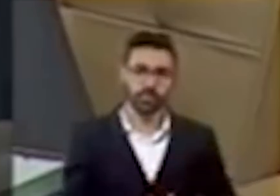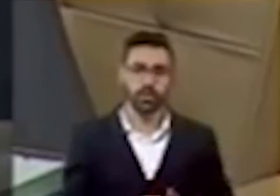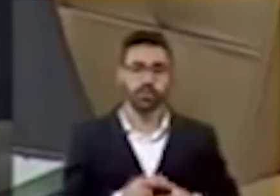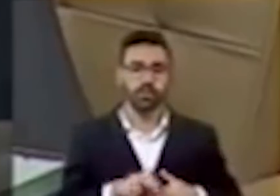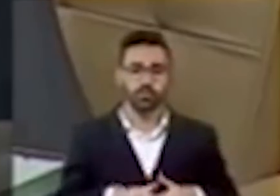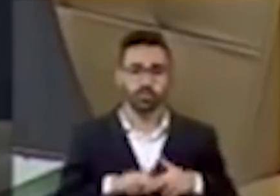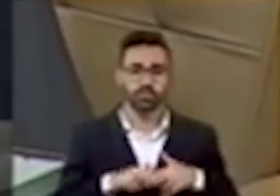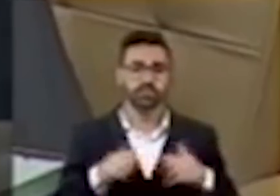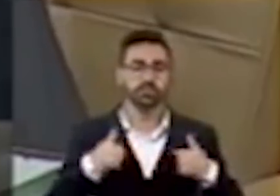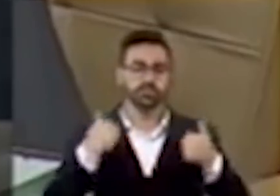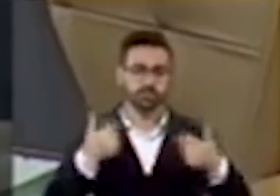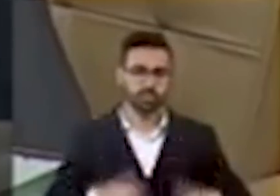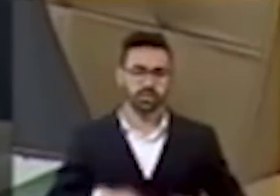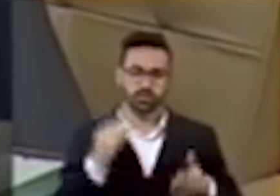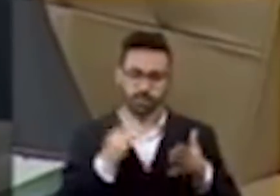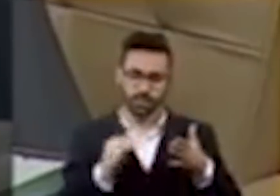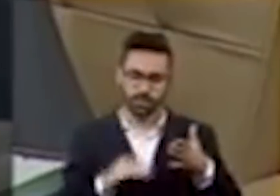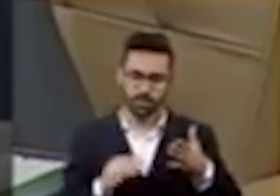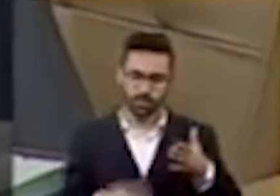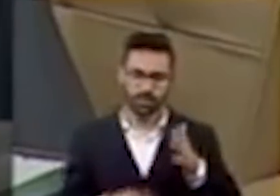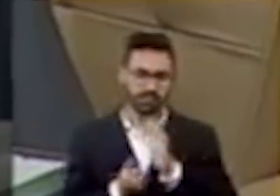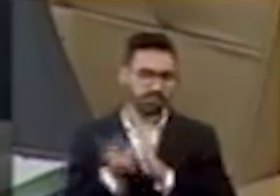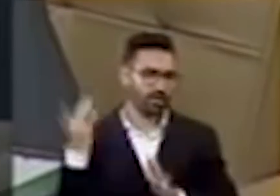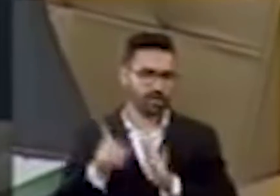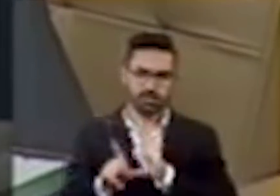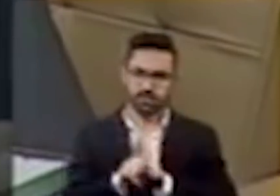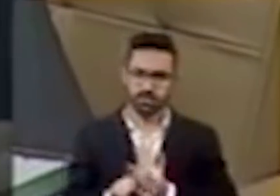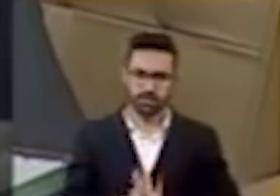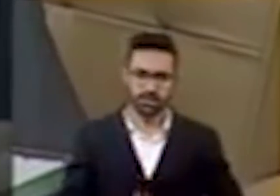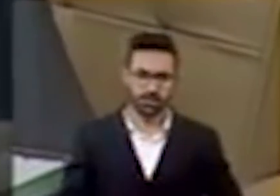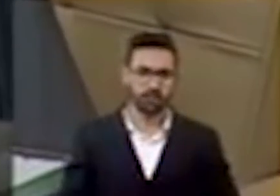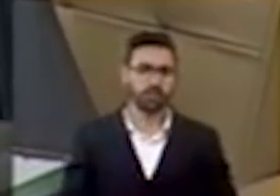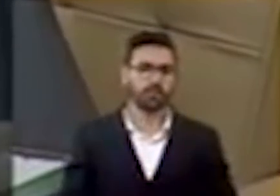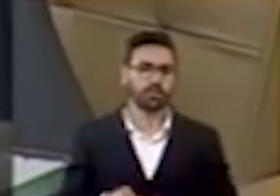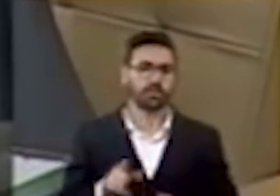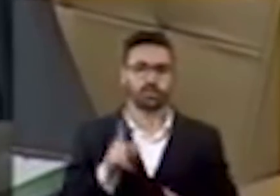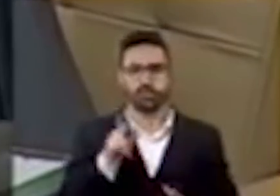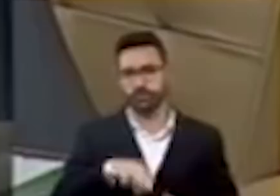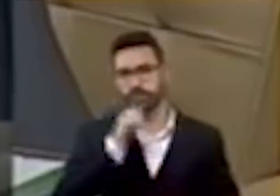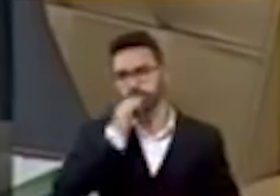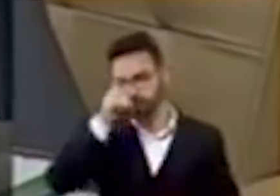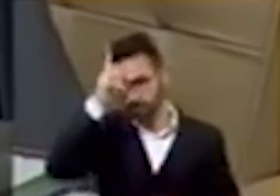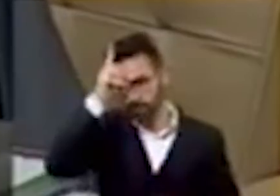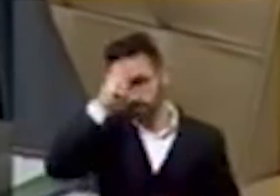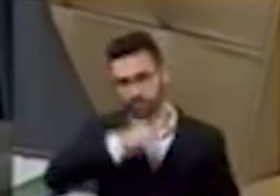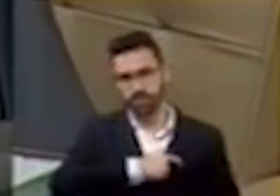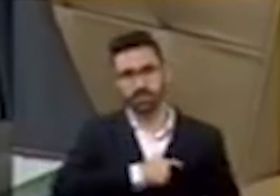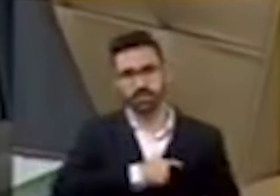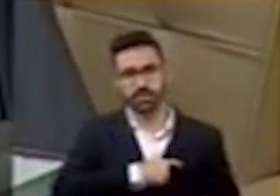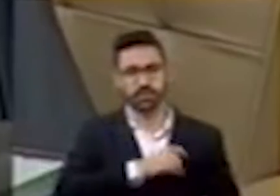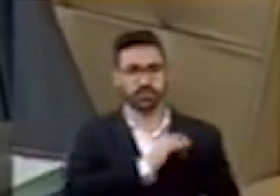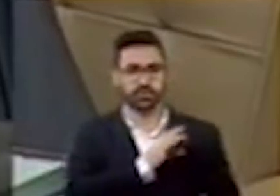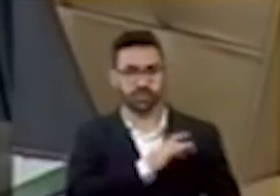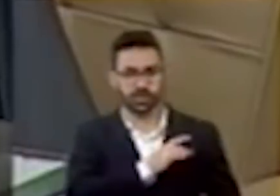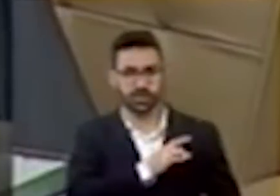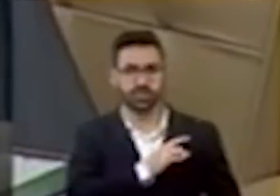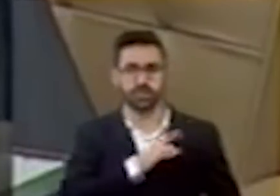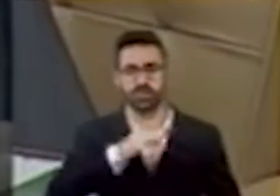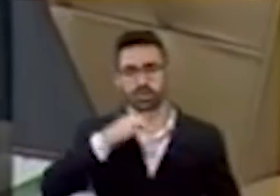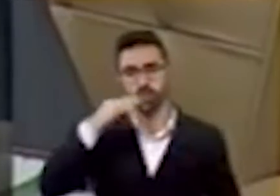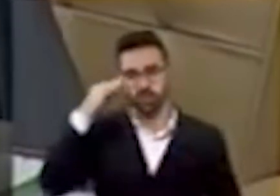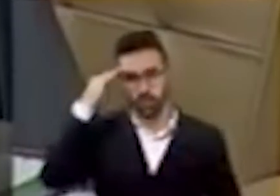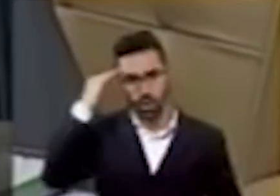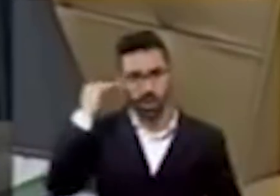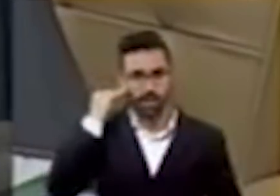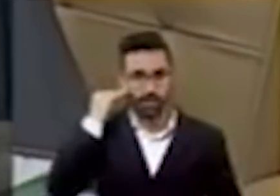sentido, eu cito aqui diversos ordenamentos que o adotam, a começar por Alemanha, Chile, Coreia do Sul, Colômbia,